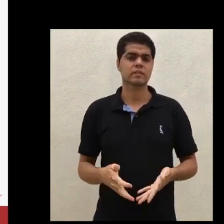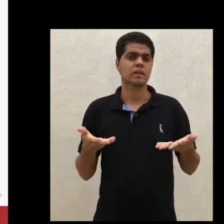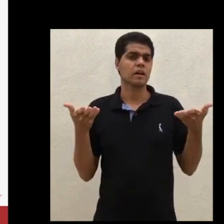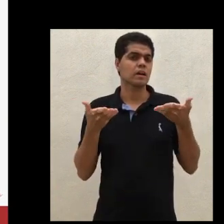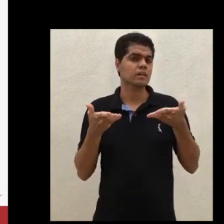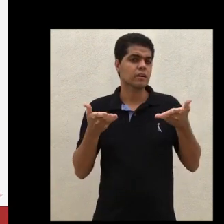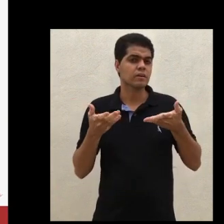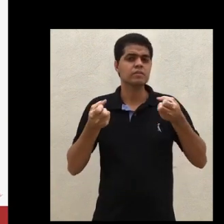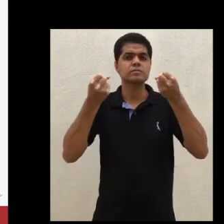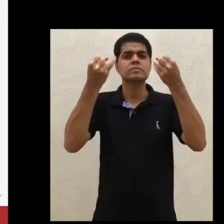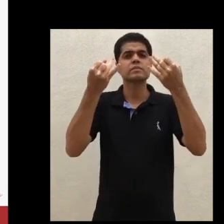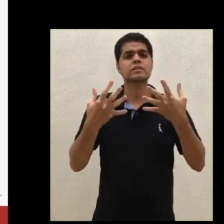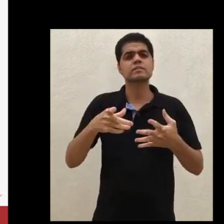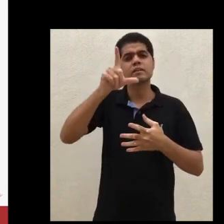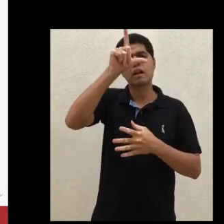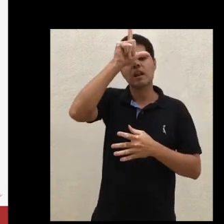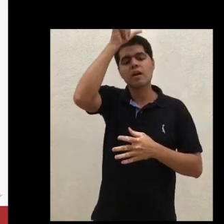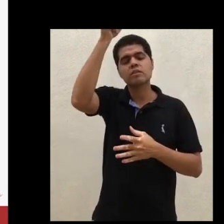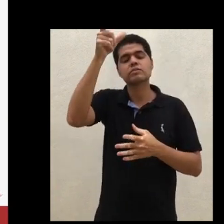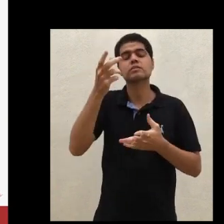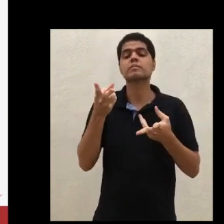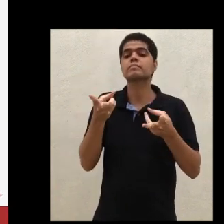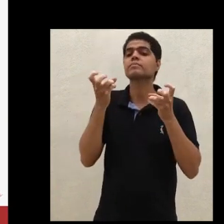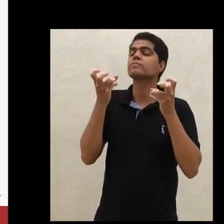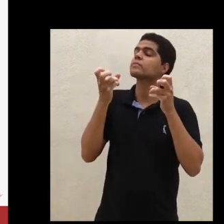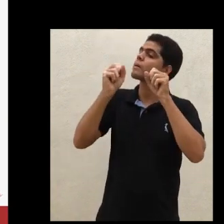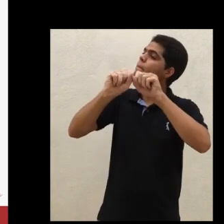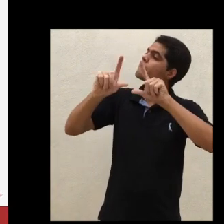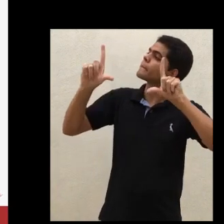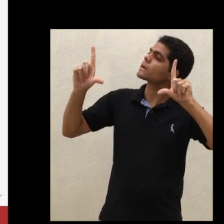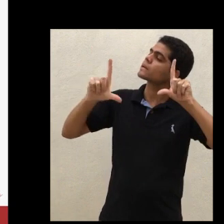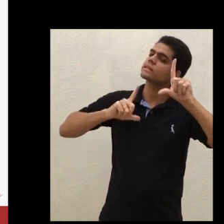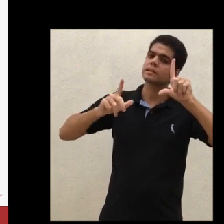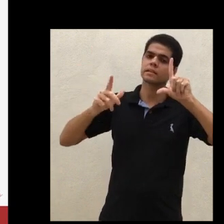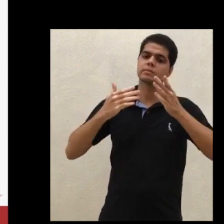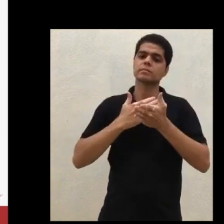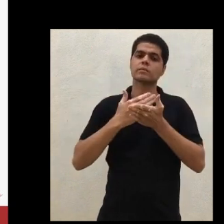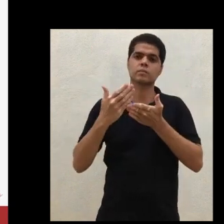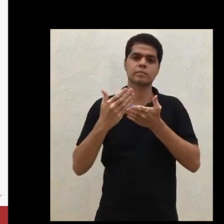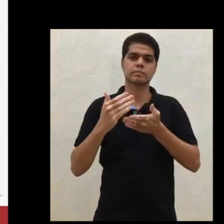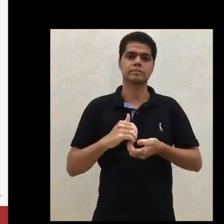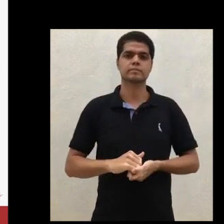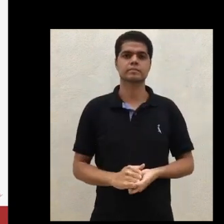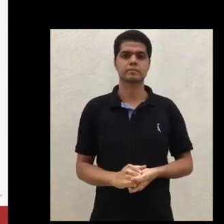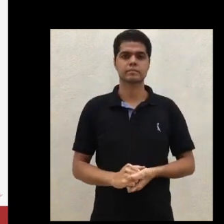Bom, então eu vou falar dessa ferramenta aqui, que é a lógica fuzzy, tá?